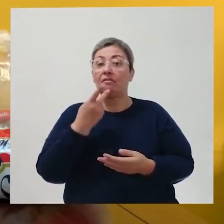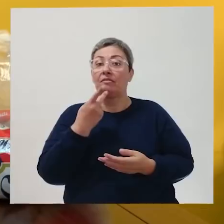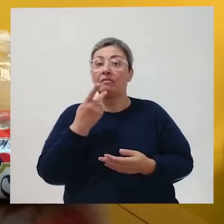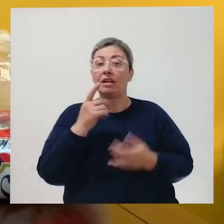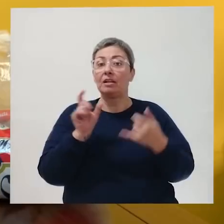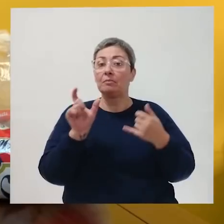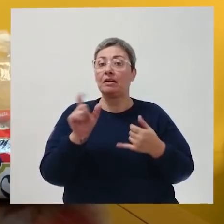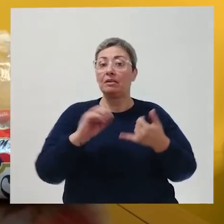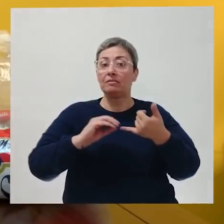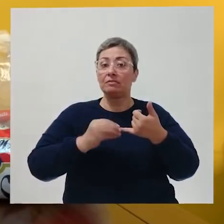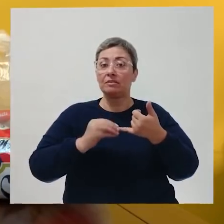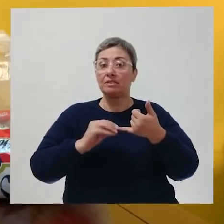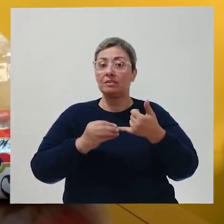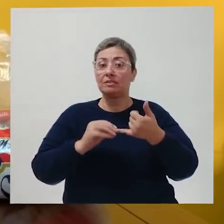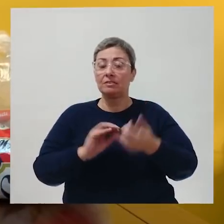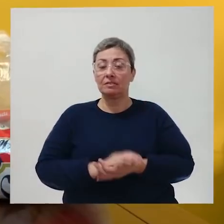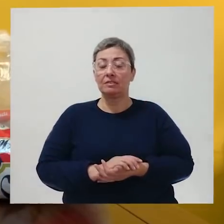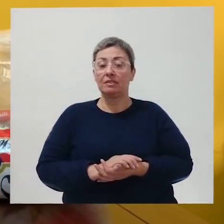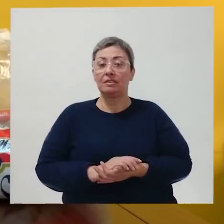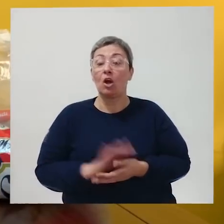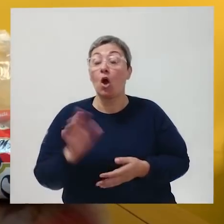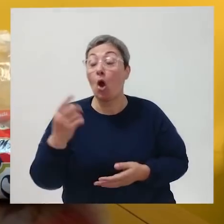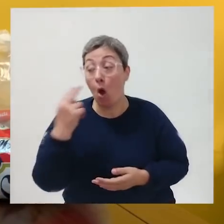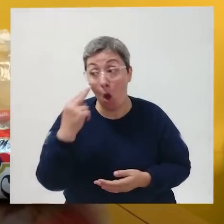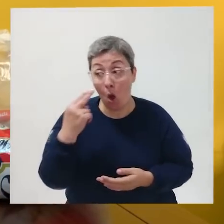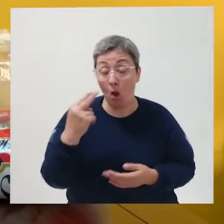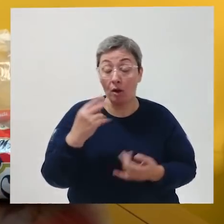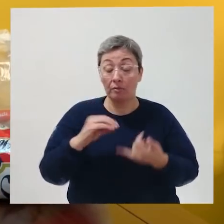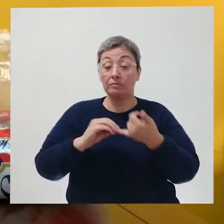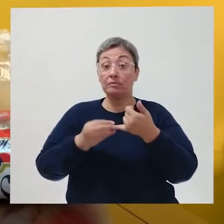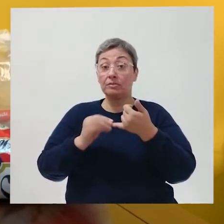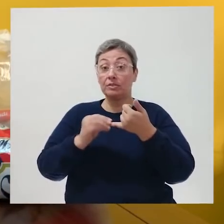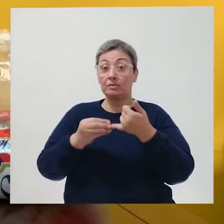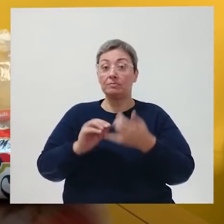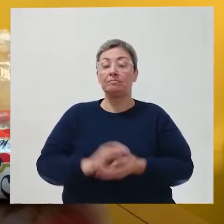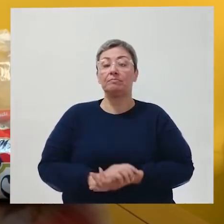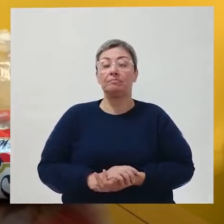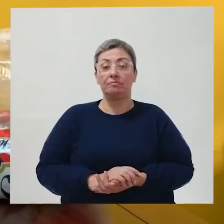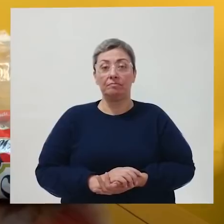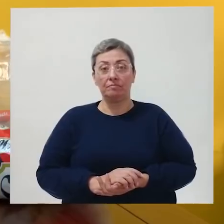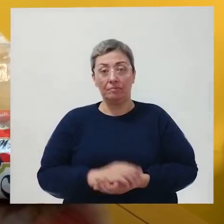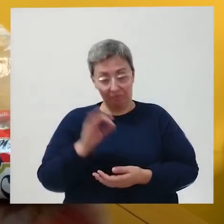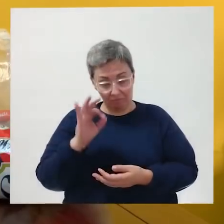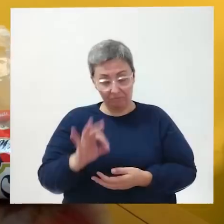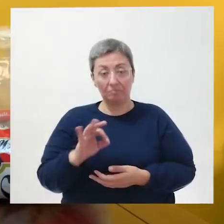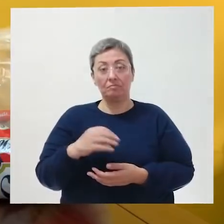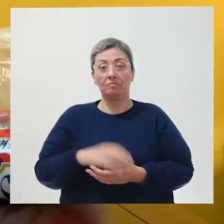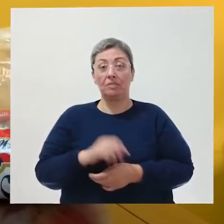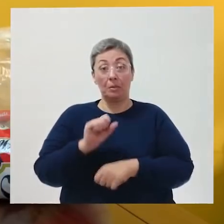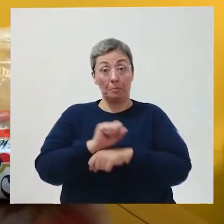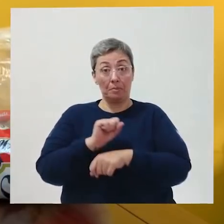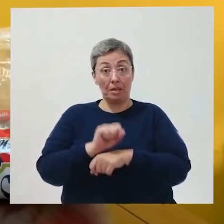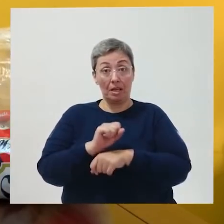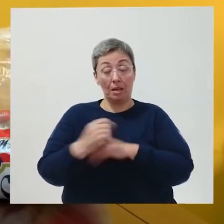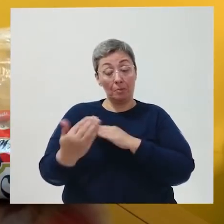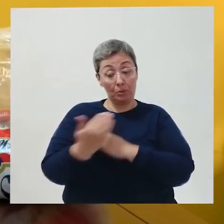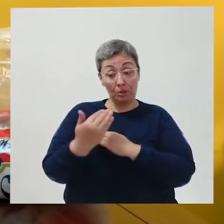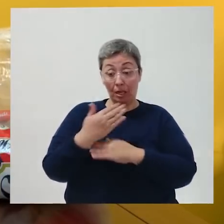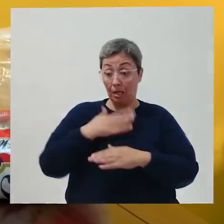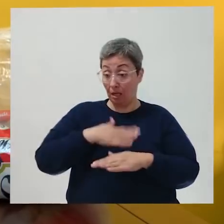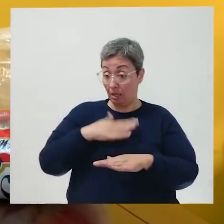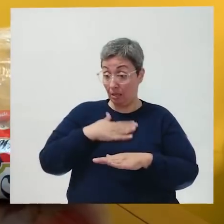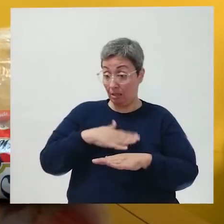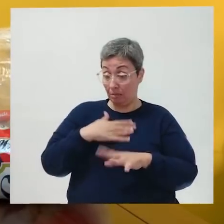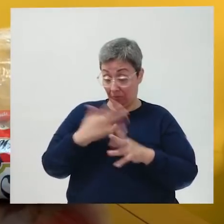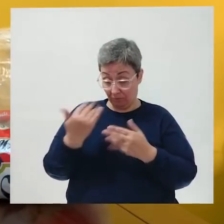Fala, feijão. Feijão. Fala, olha aqui, ó. Feijão. Feijão. Isso, peraí. Me ajuda aqui.